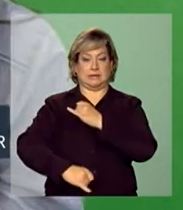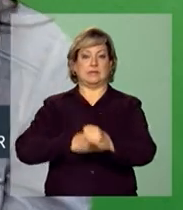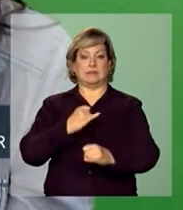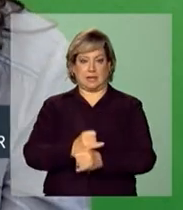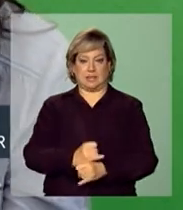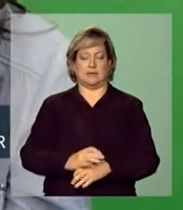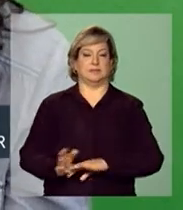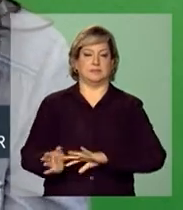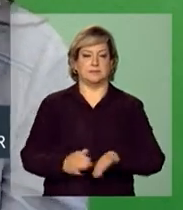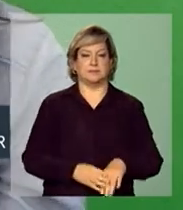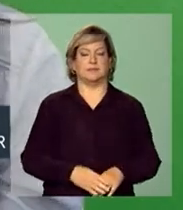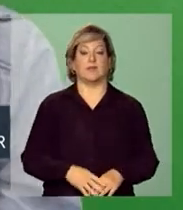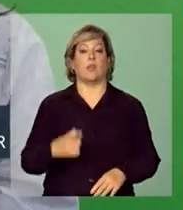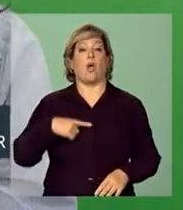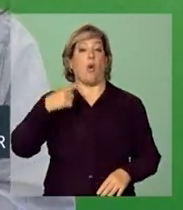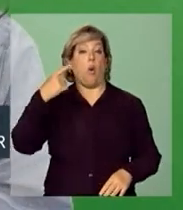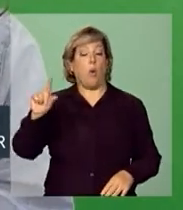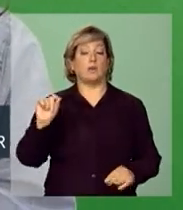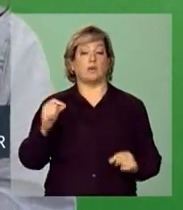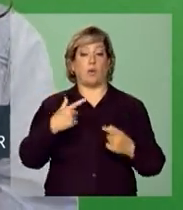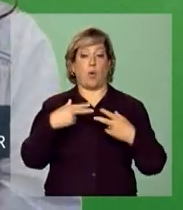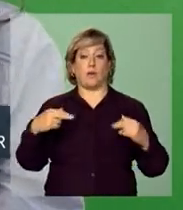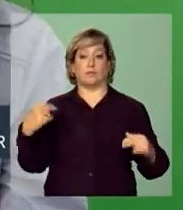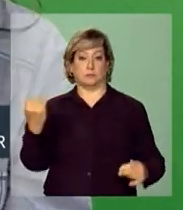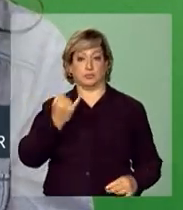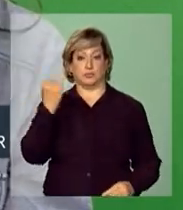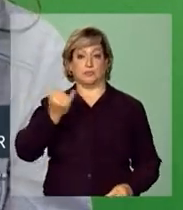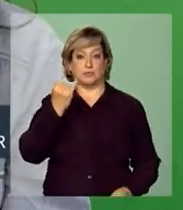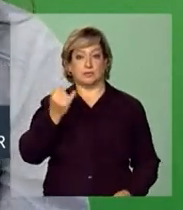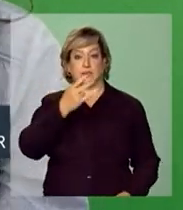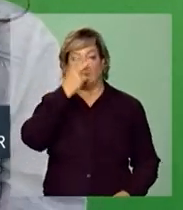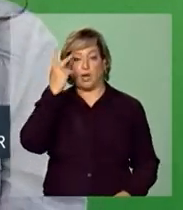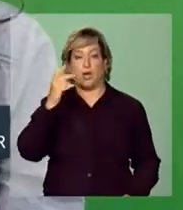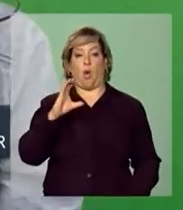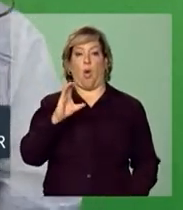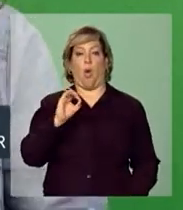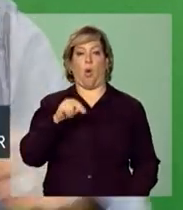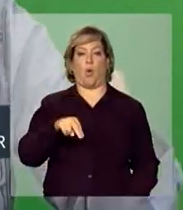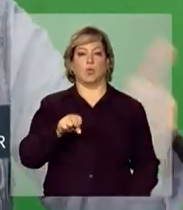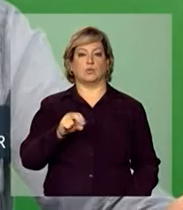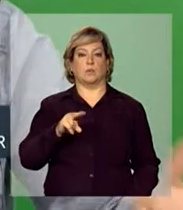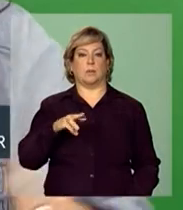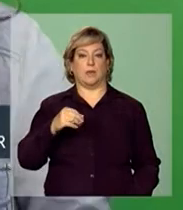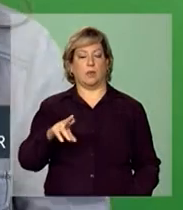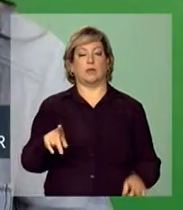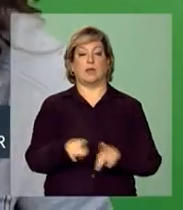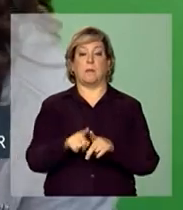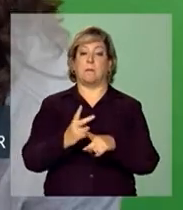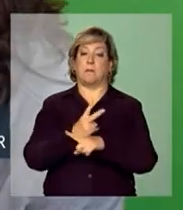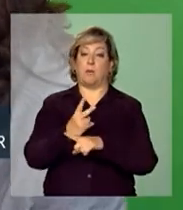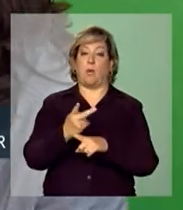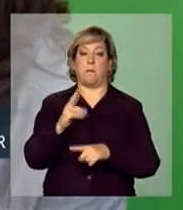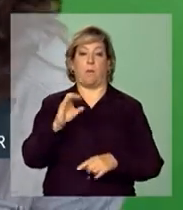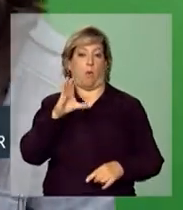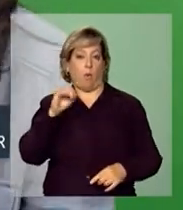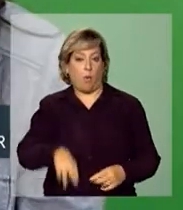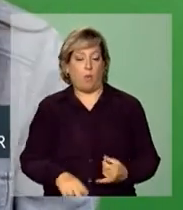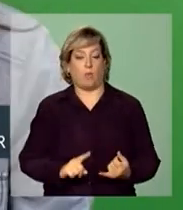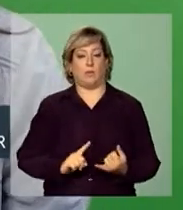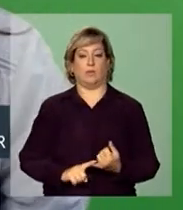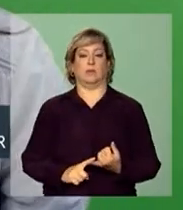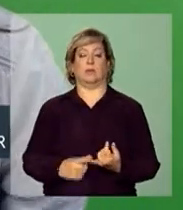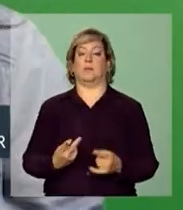e uma outra questão muito importante é que o consumir também procura o PROCON a procura